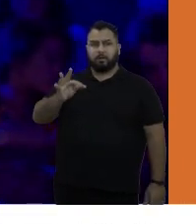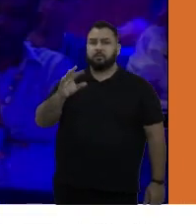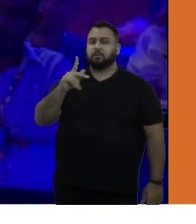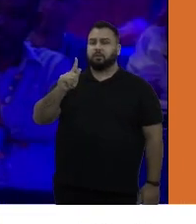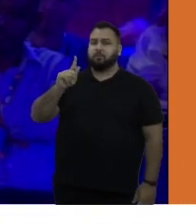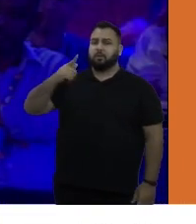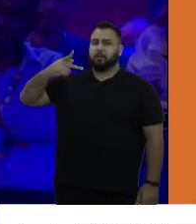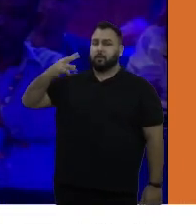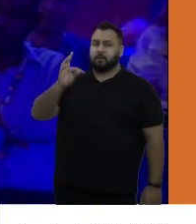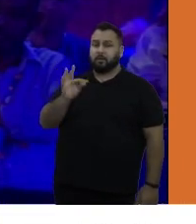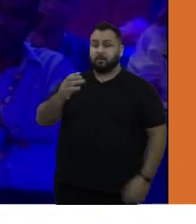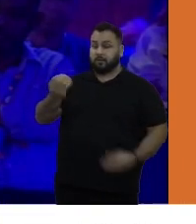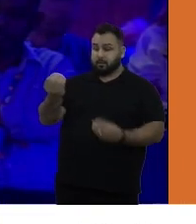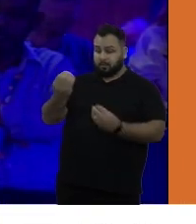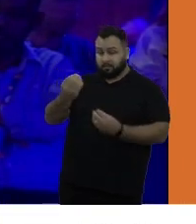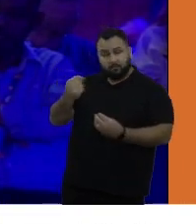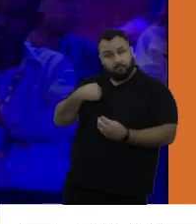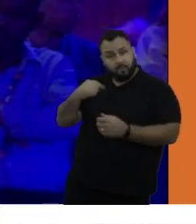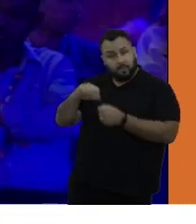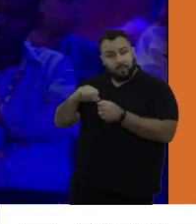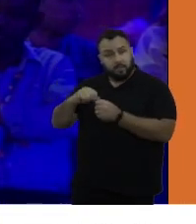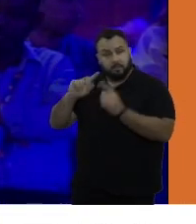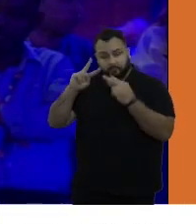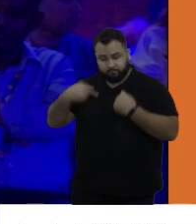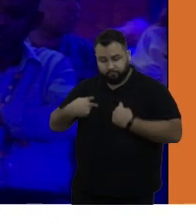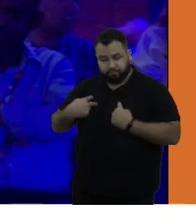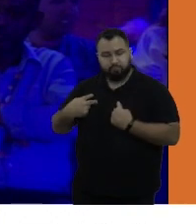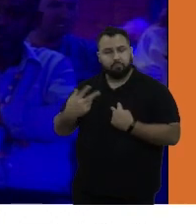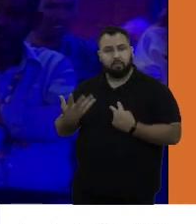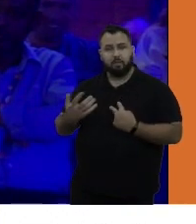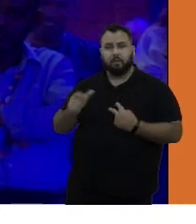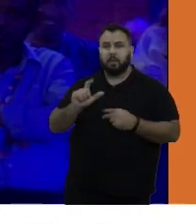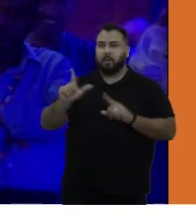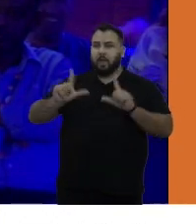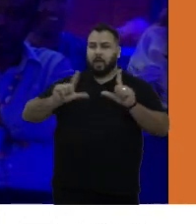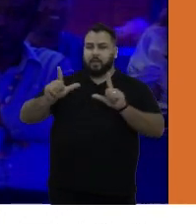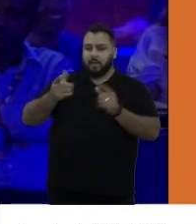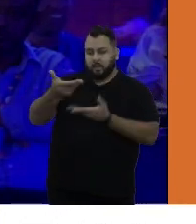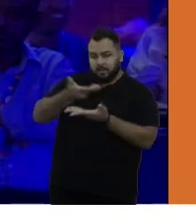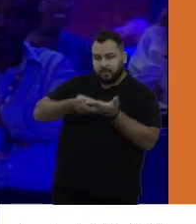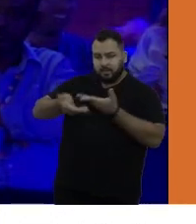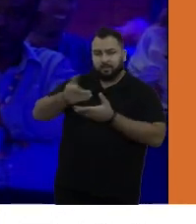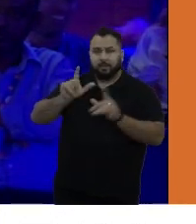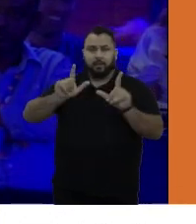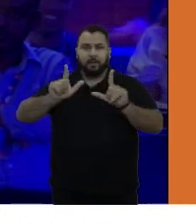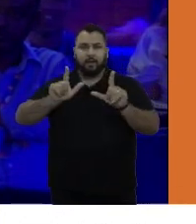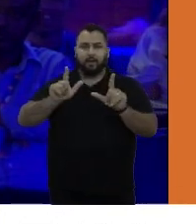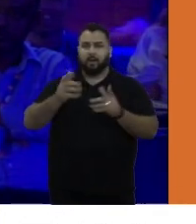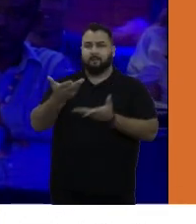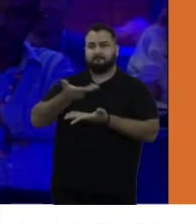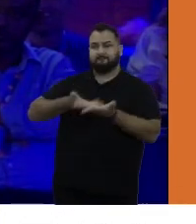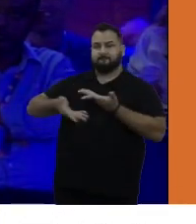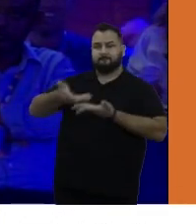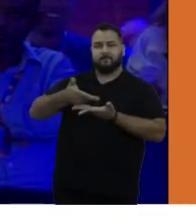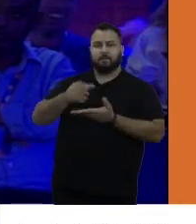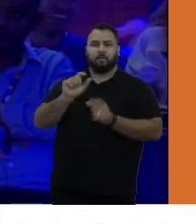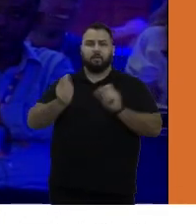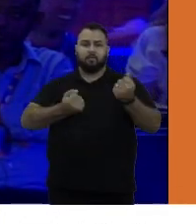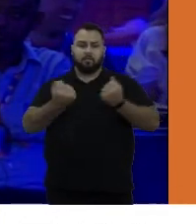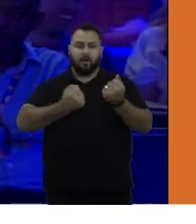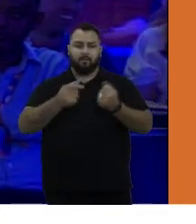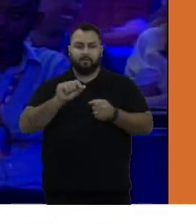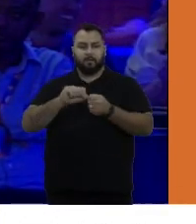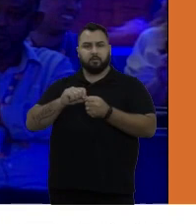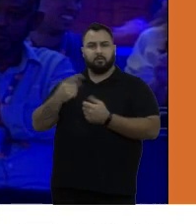vários exemplos, diversos exemplos, principalmente se relacionando com a tela. O que é que as telas fazem com a gente? O que é que os carros fazem com a